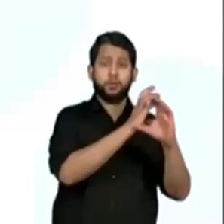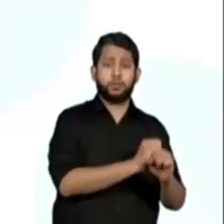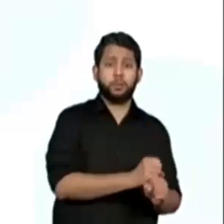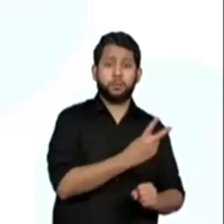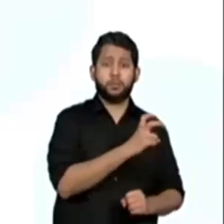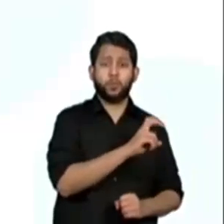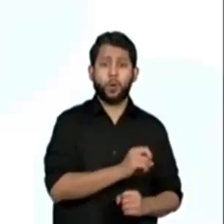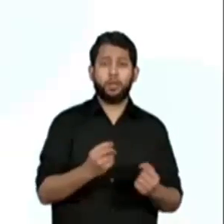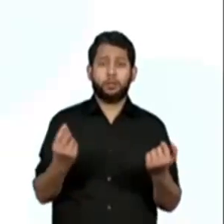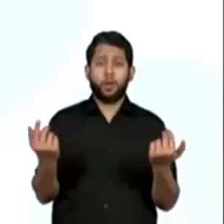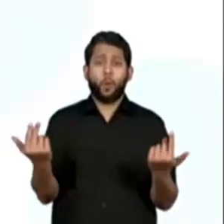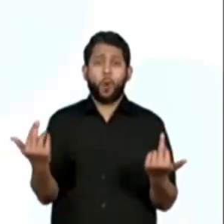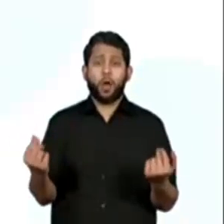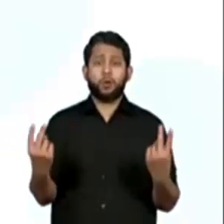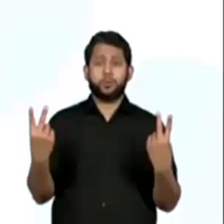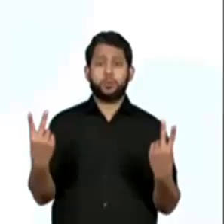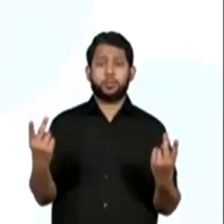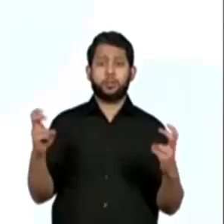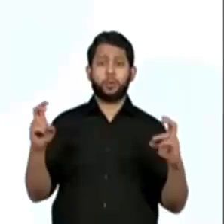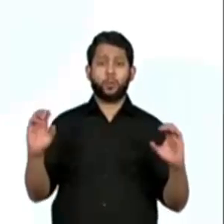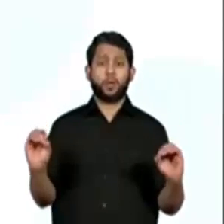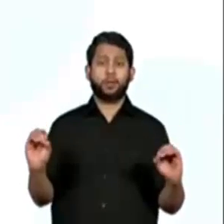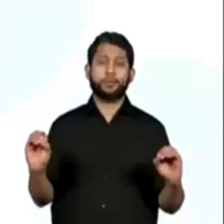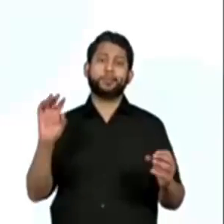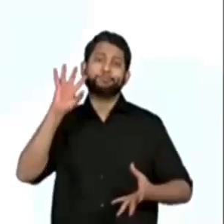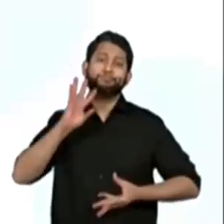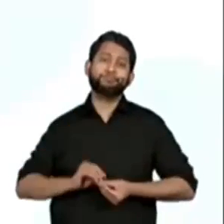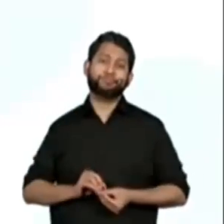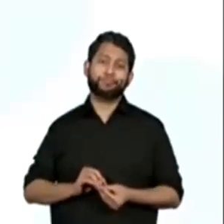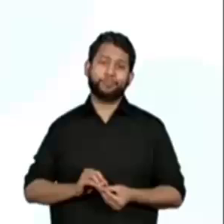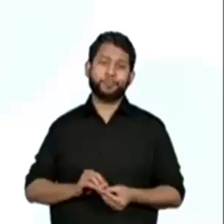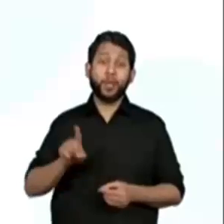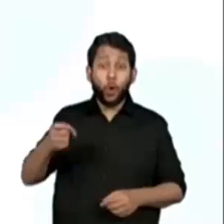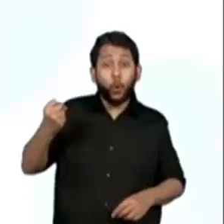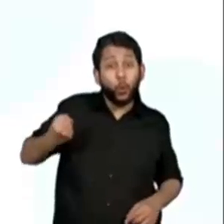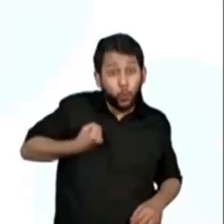Por quê? Porque essas duas equações têm como resultado